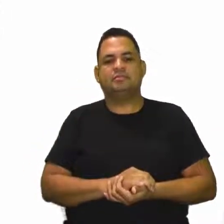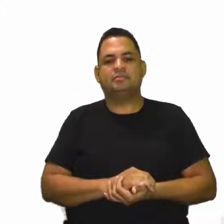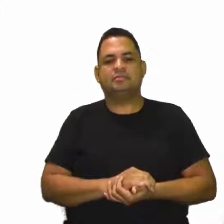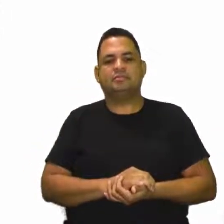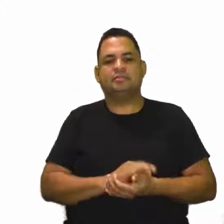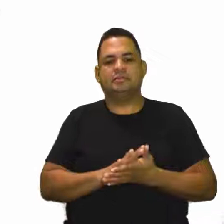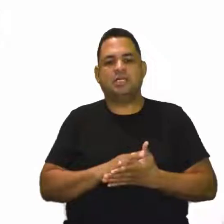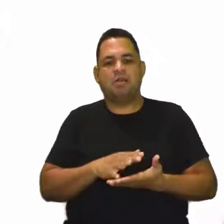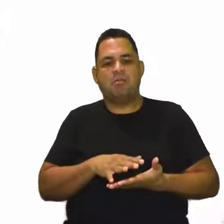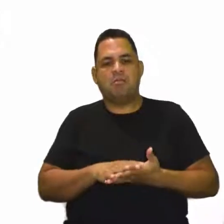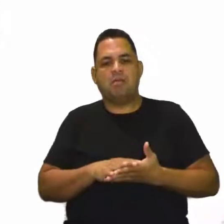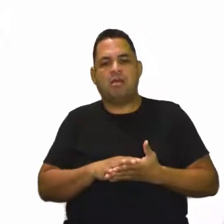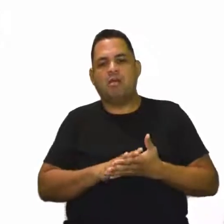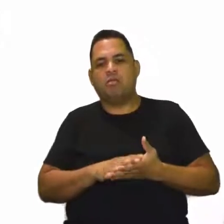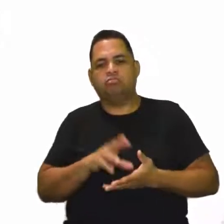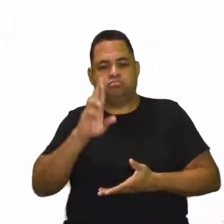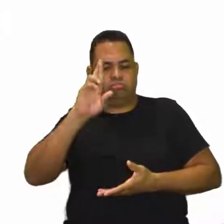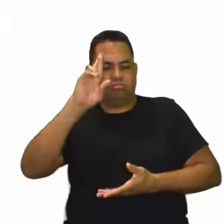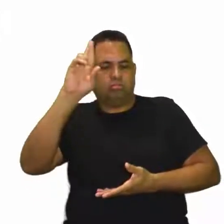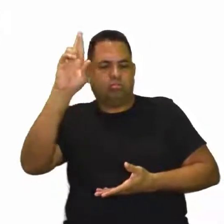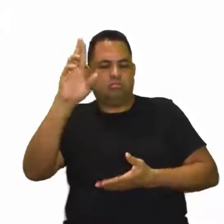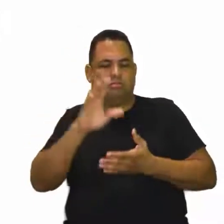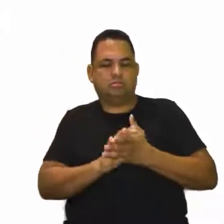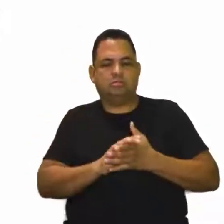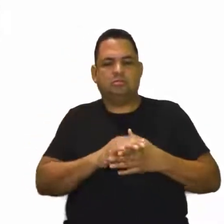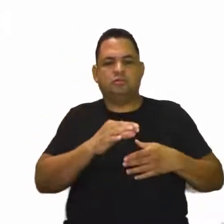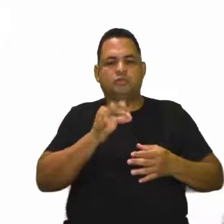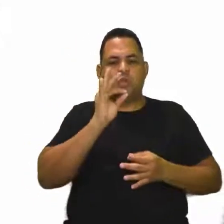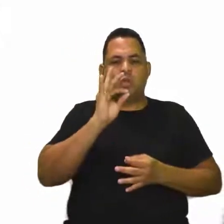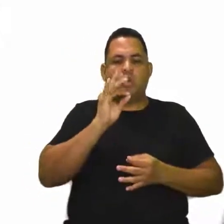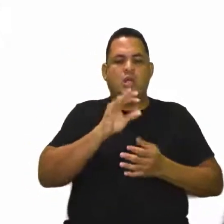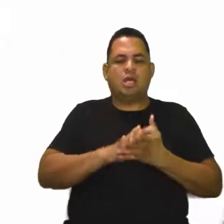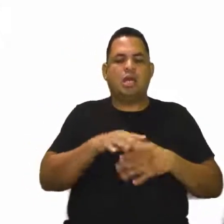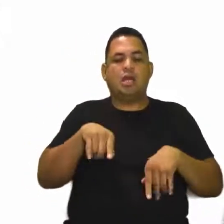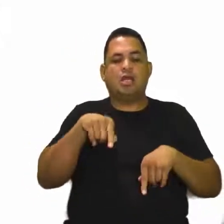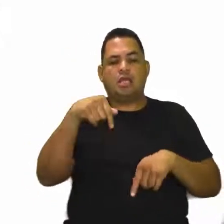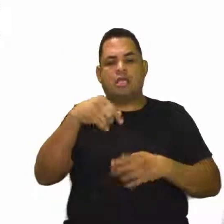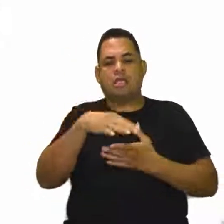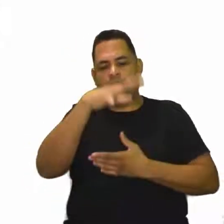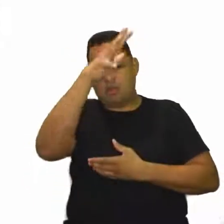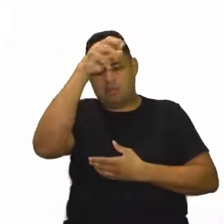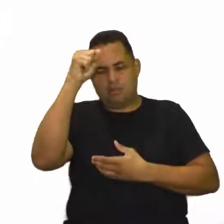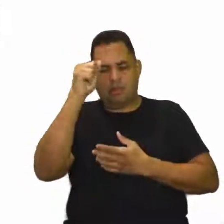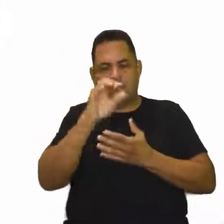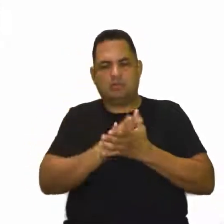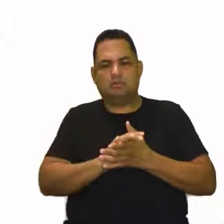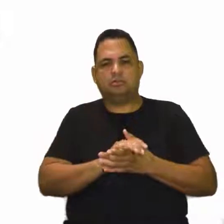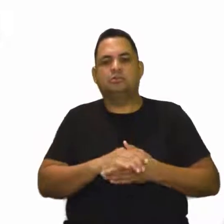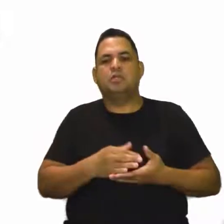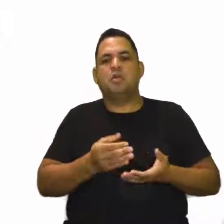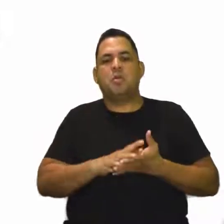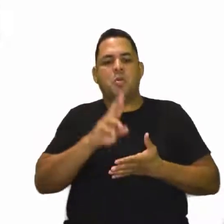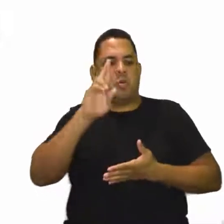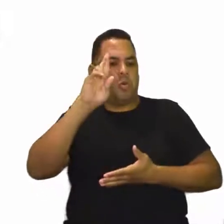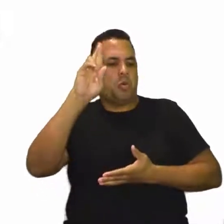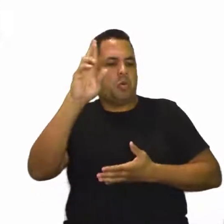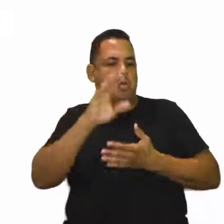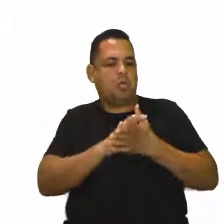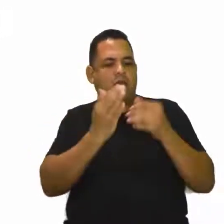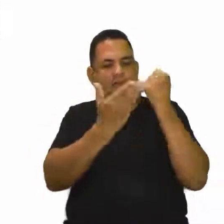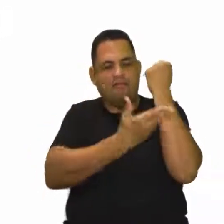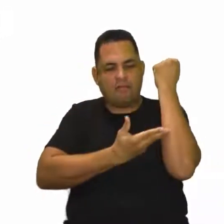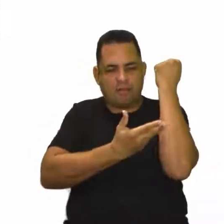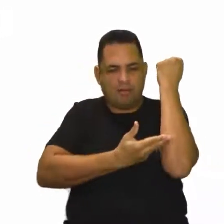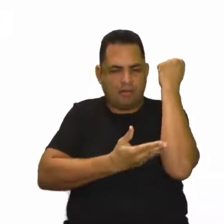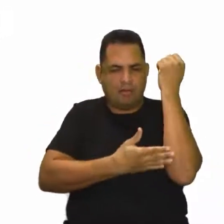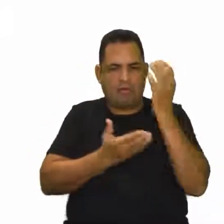Os barões do café, aqui na Amazônia, os barões da borracha. Ei, os caras têm moral e vão para